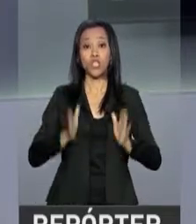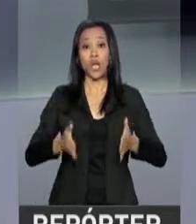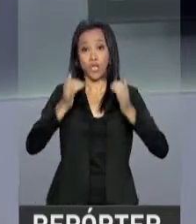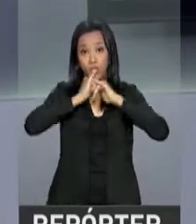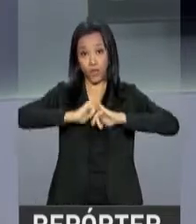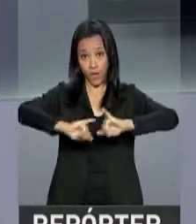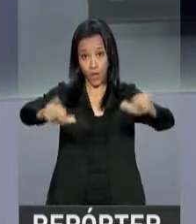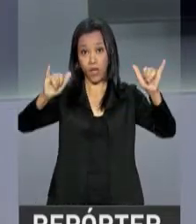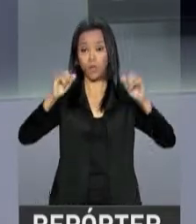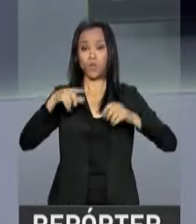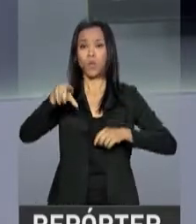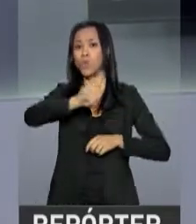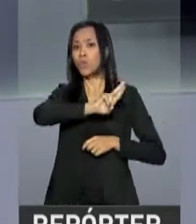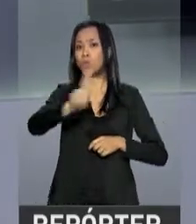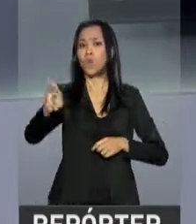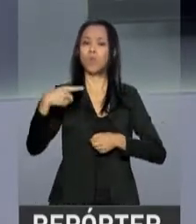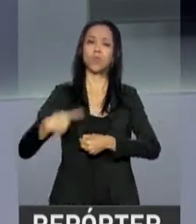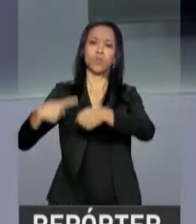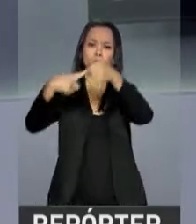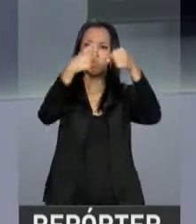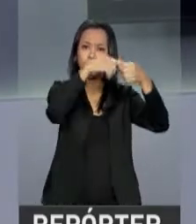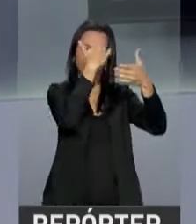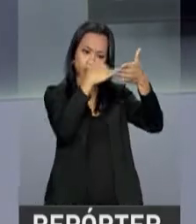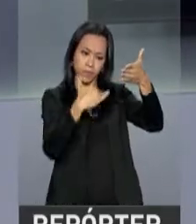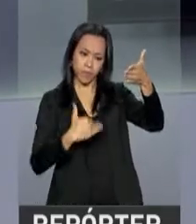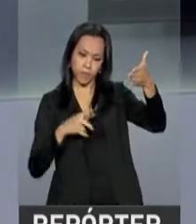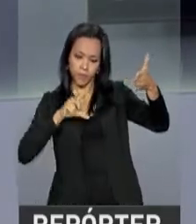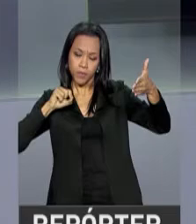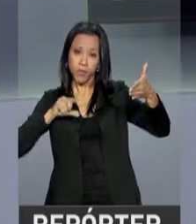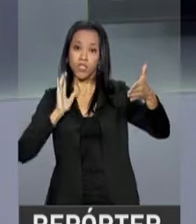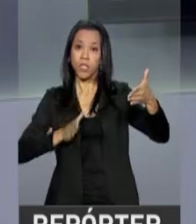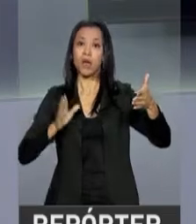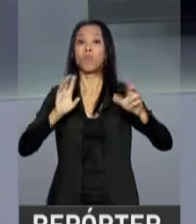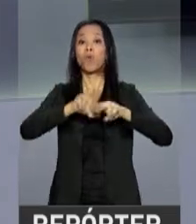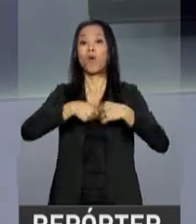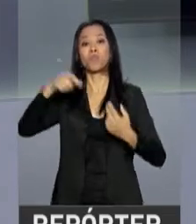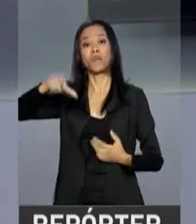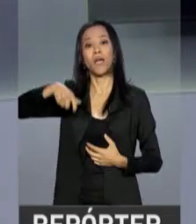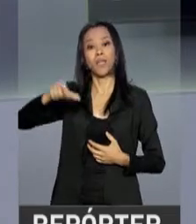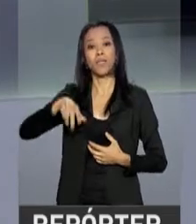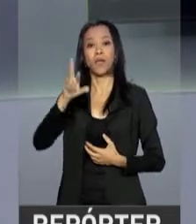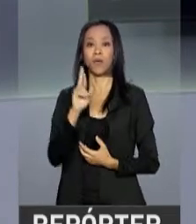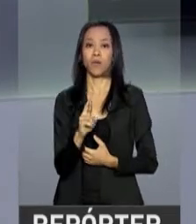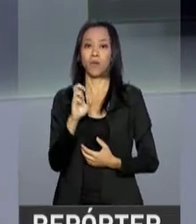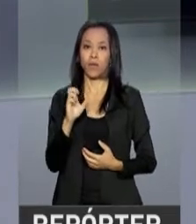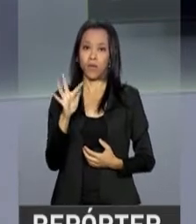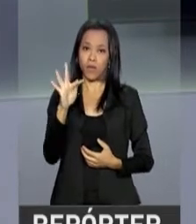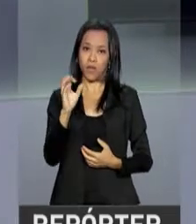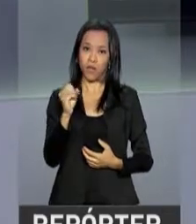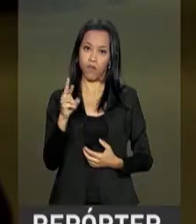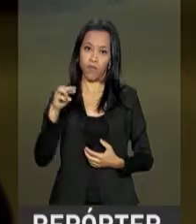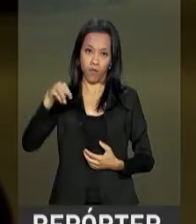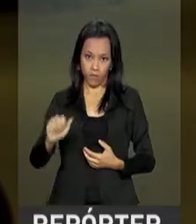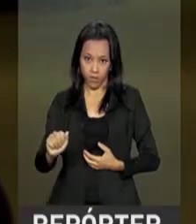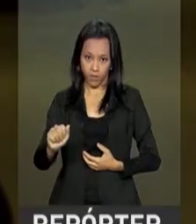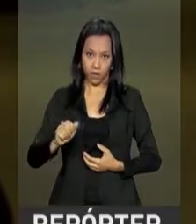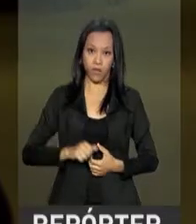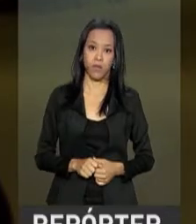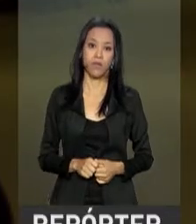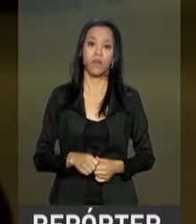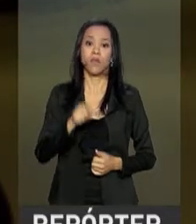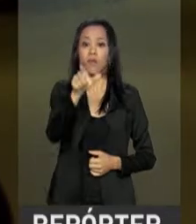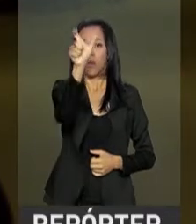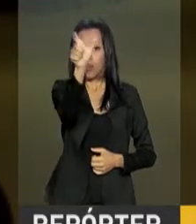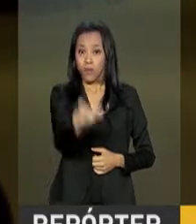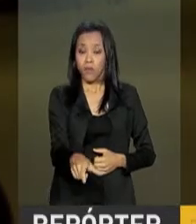municípios selecionados pelo programa cartão reforma a repórter raísa lote tem os detalhes serão